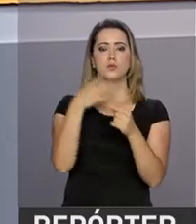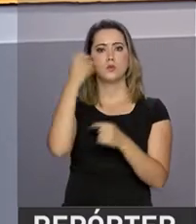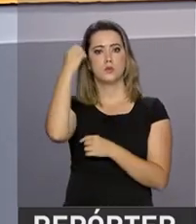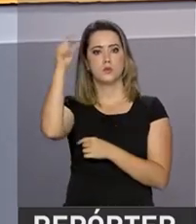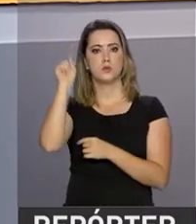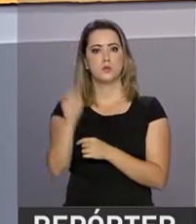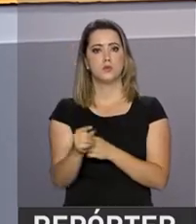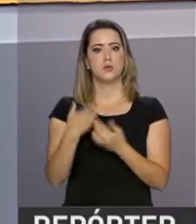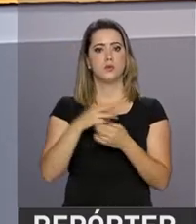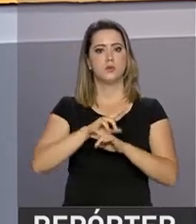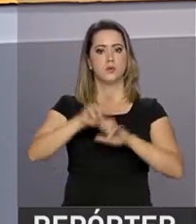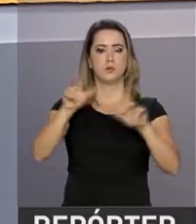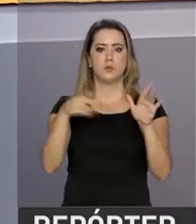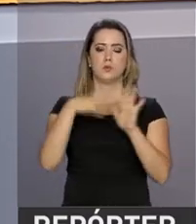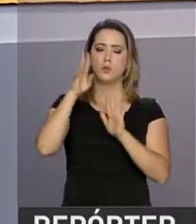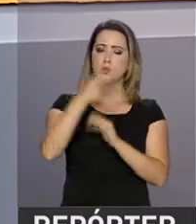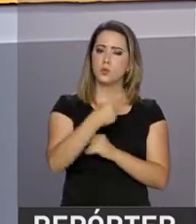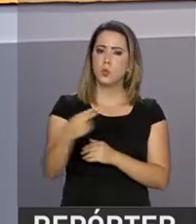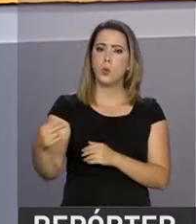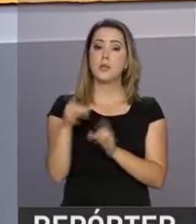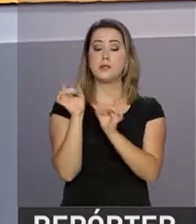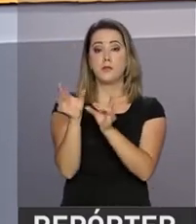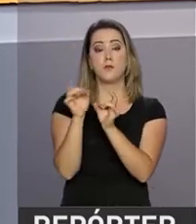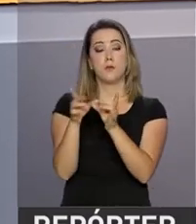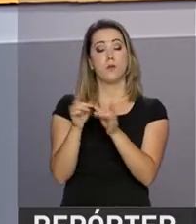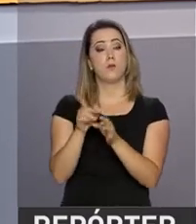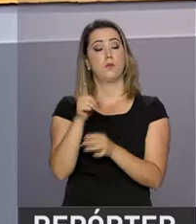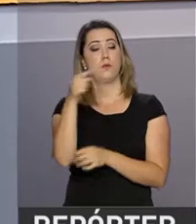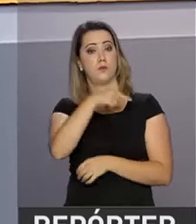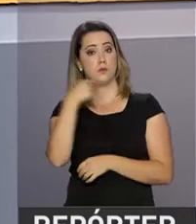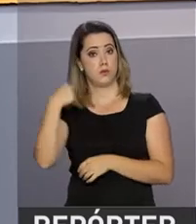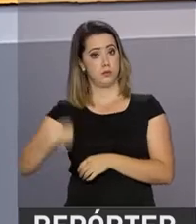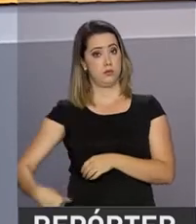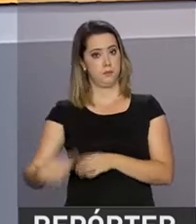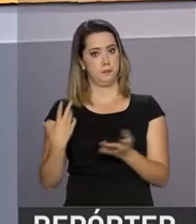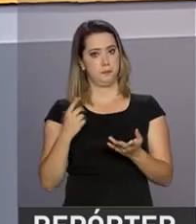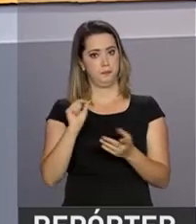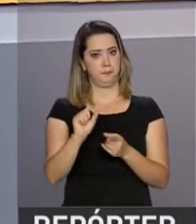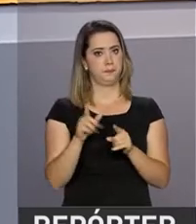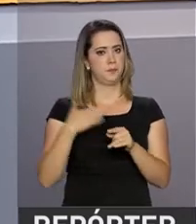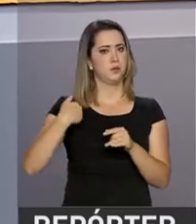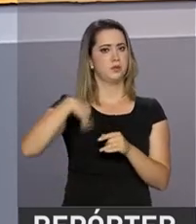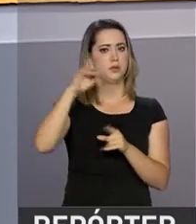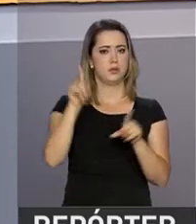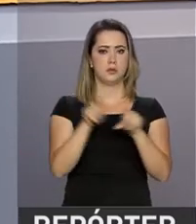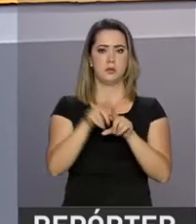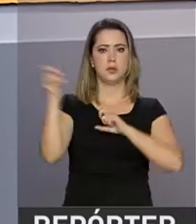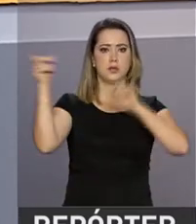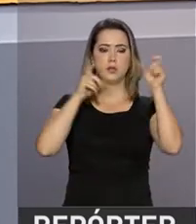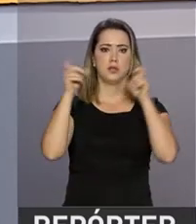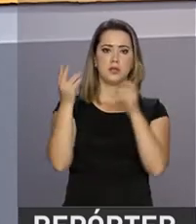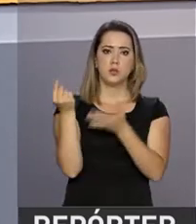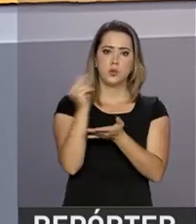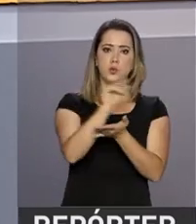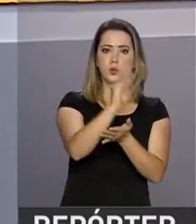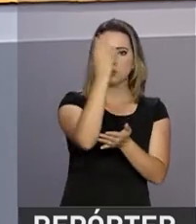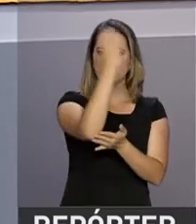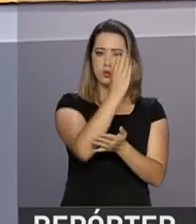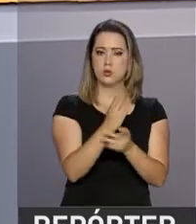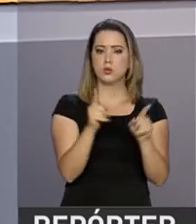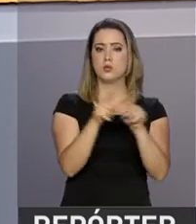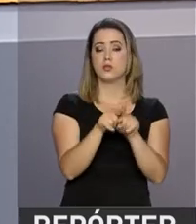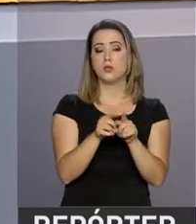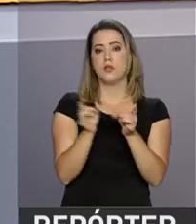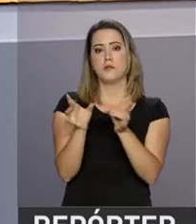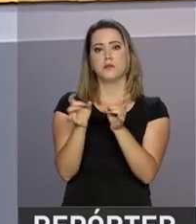viagem é diversificar a lista de produtos brasileiros que são vendidos à china além de atrair investimentos para concessões